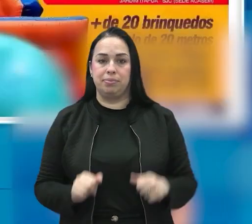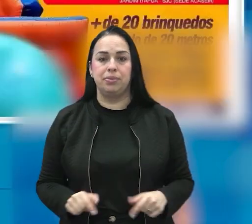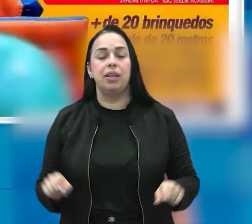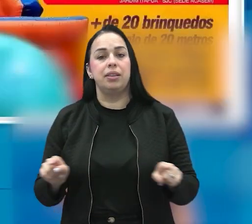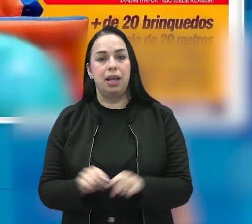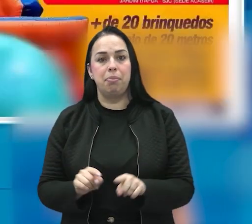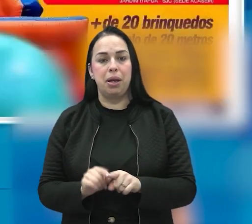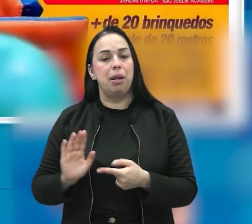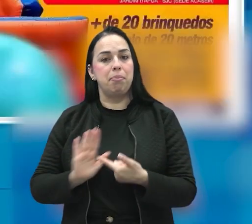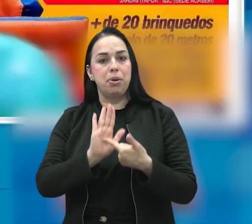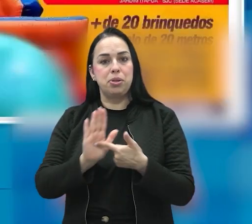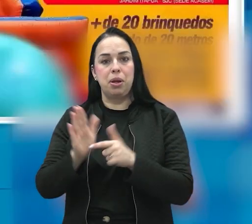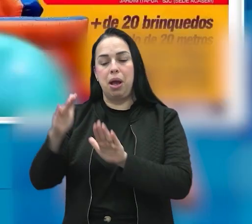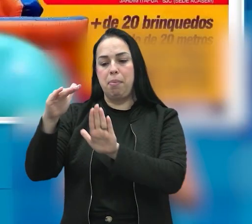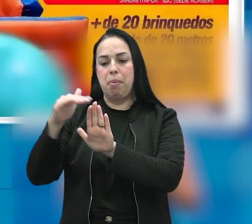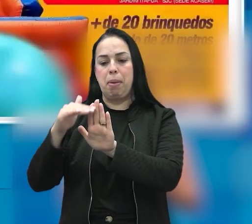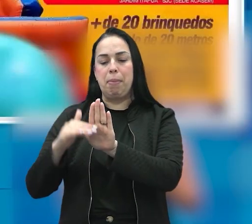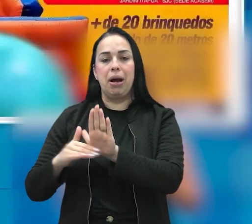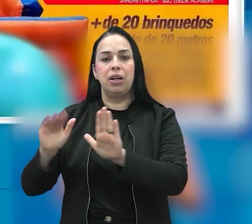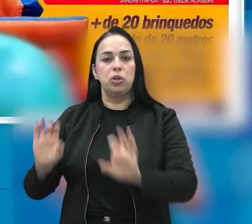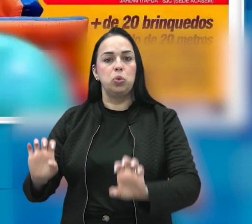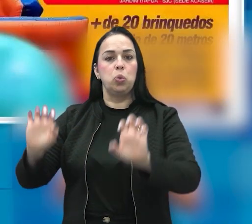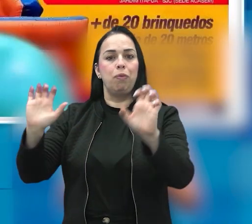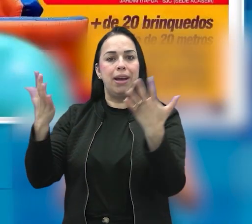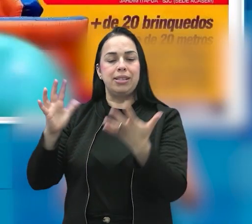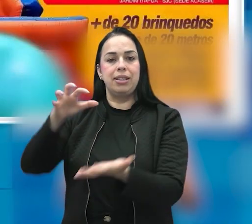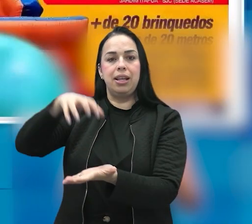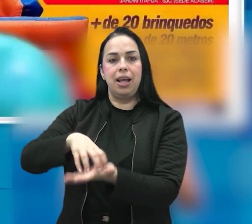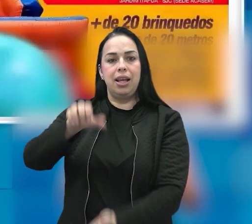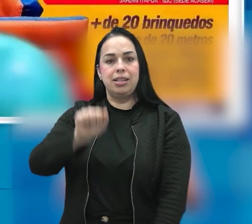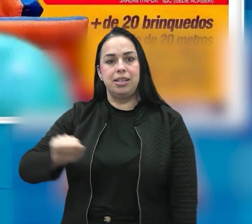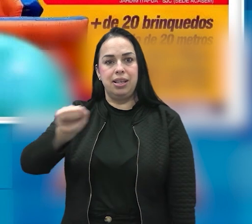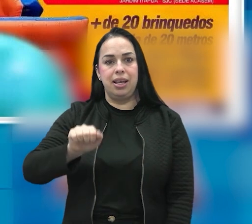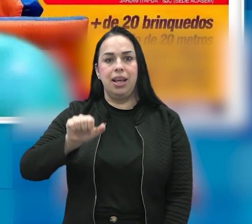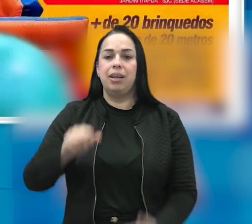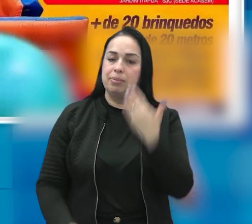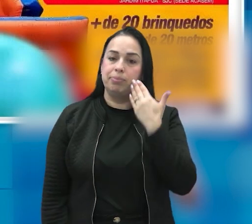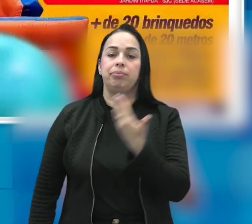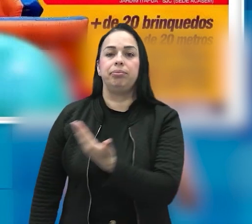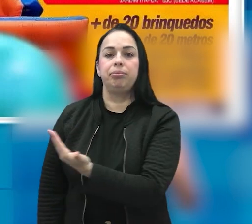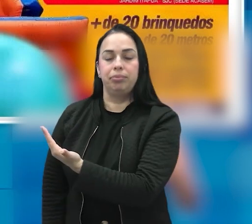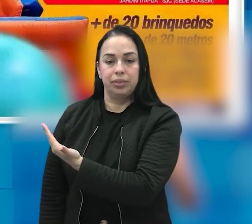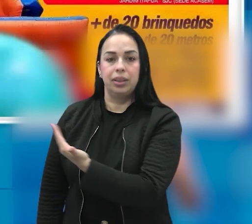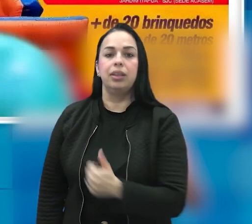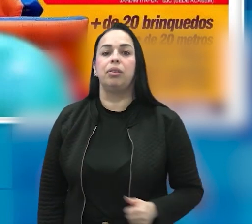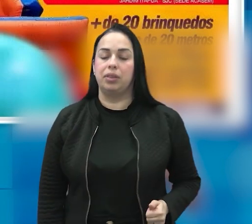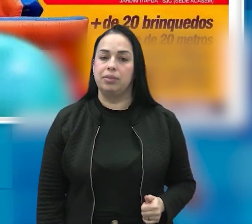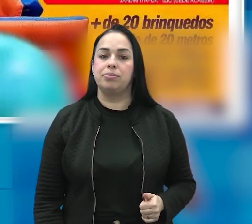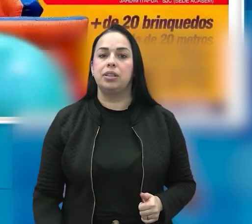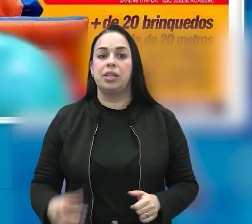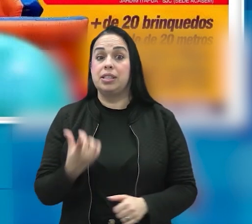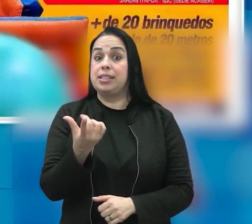O vereador também apresentou a programação de aniversário da Associação Casa de Amparo Social